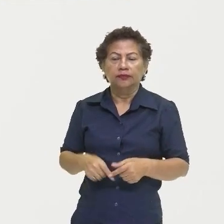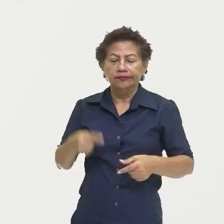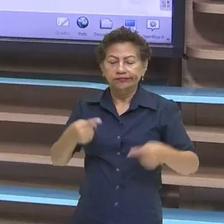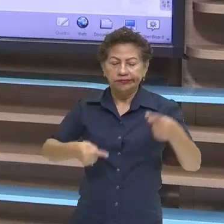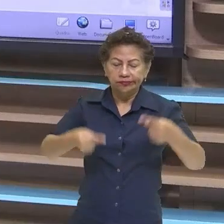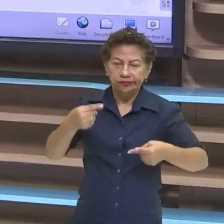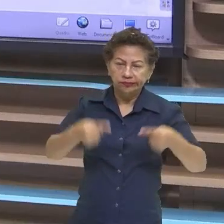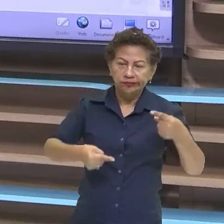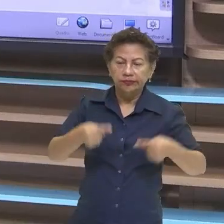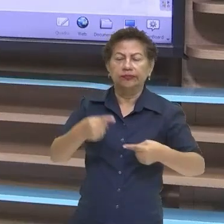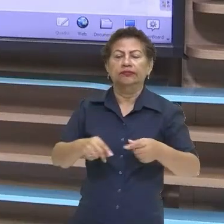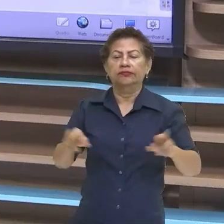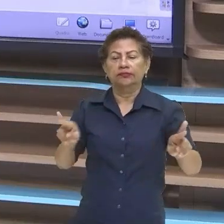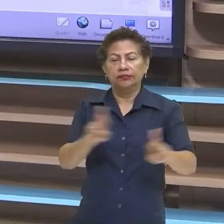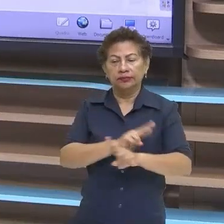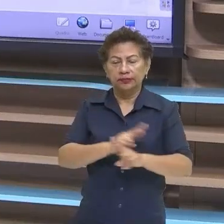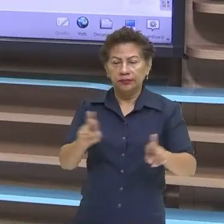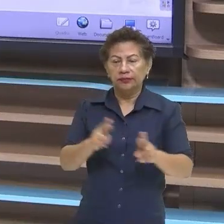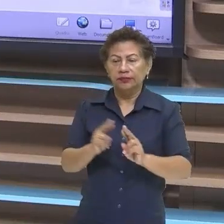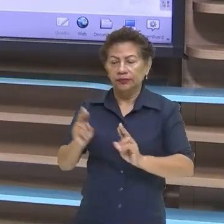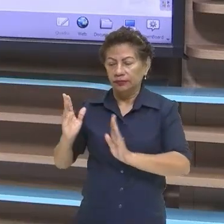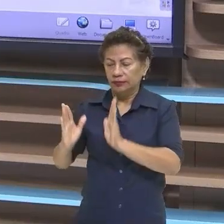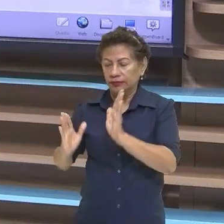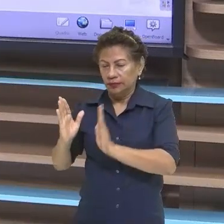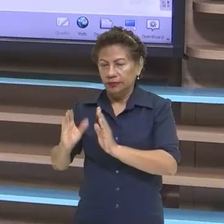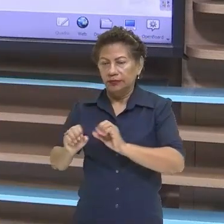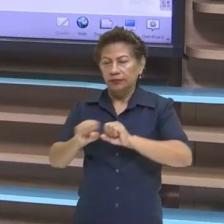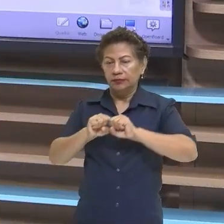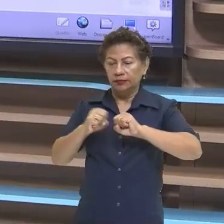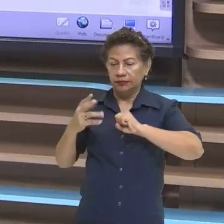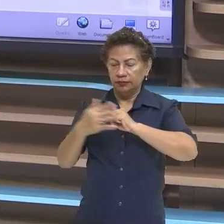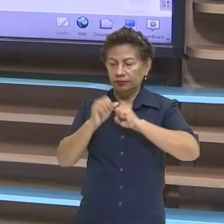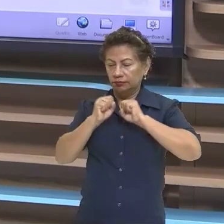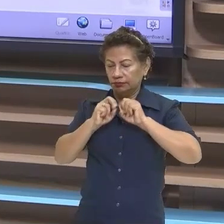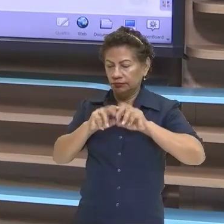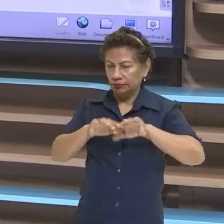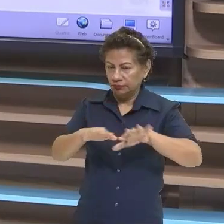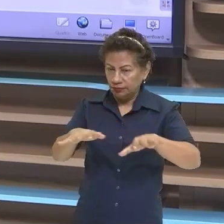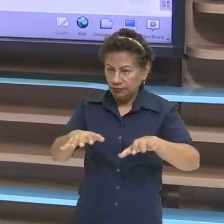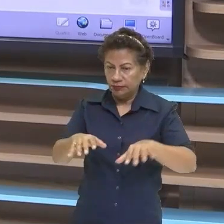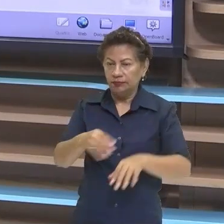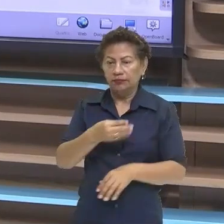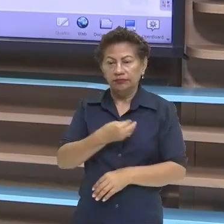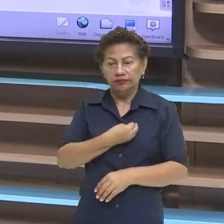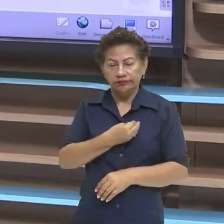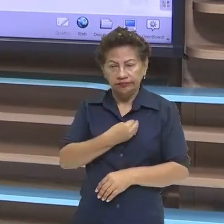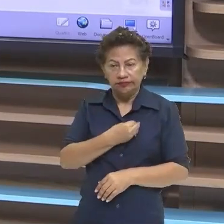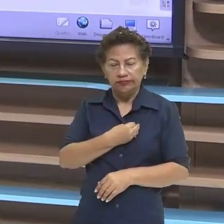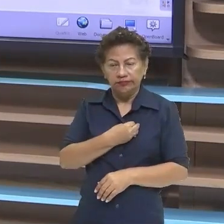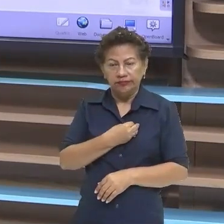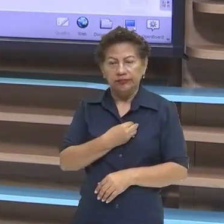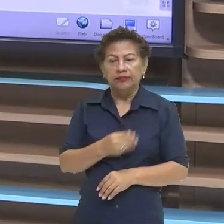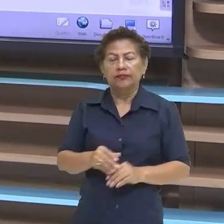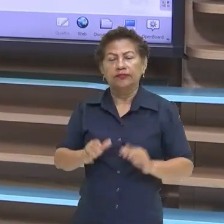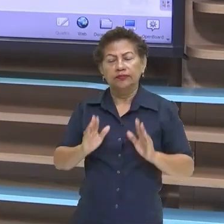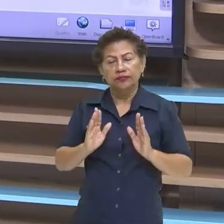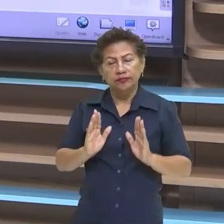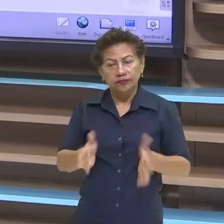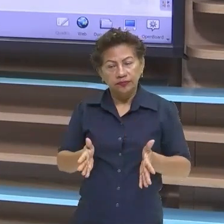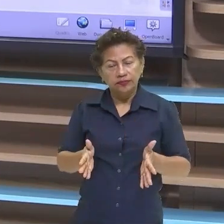discutida, né? Com relação a esse período da pandemia que nós vivenciamos, né? Que a gente já está